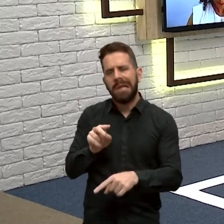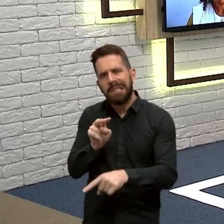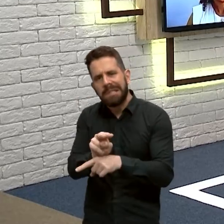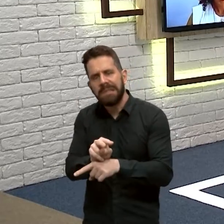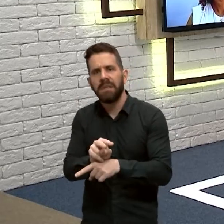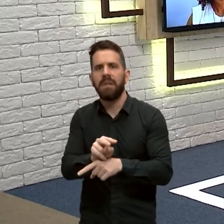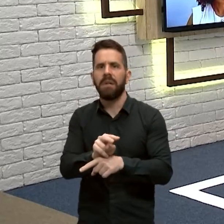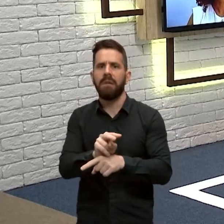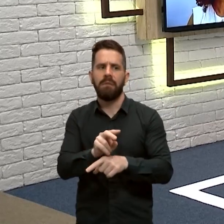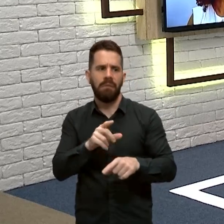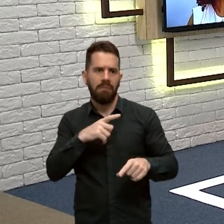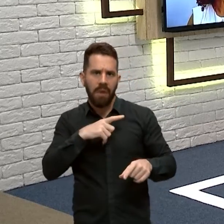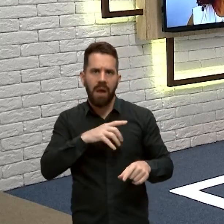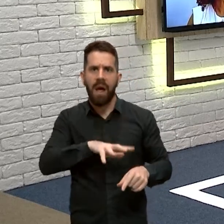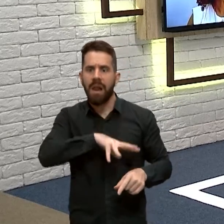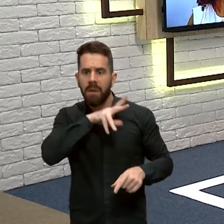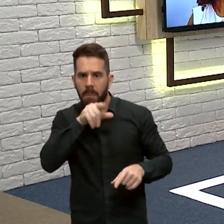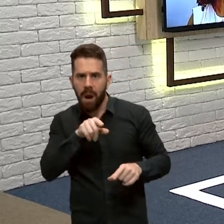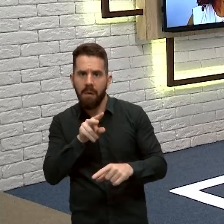na legislação.